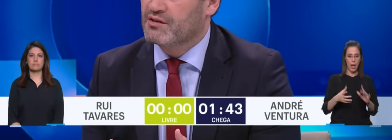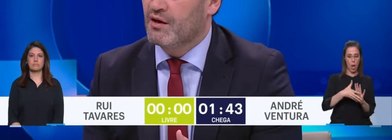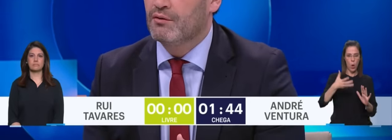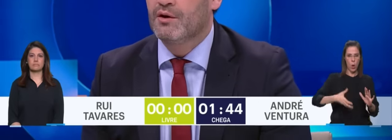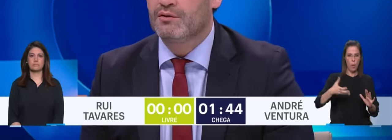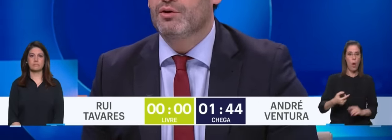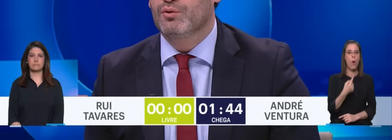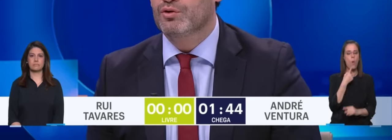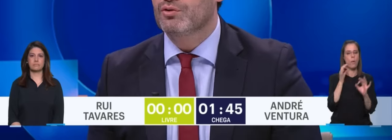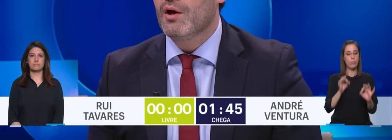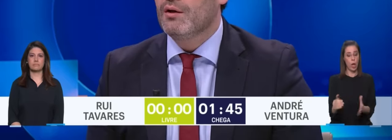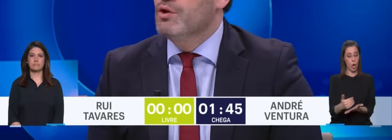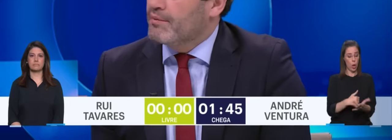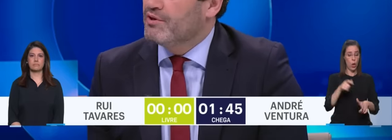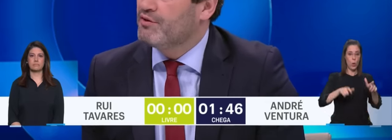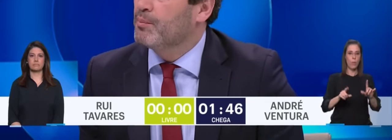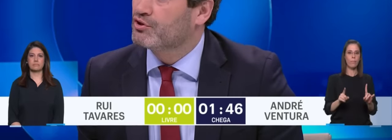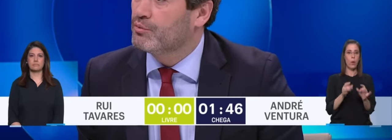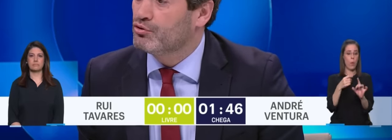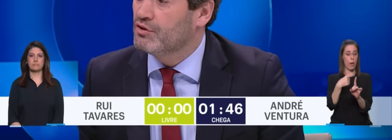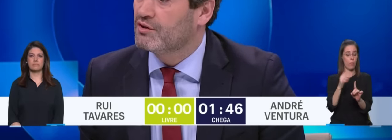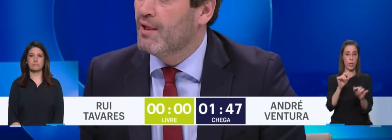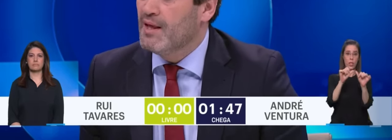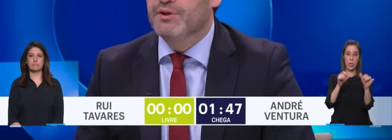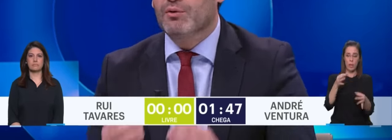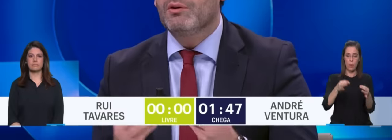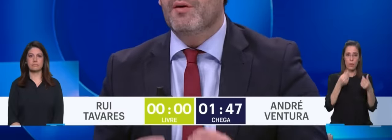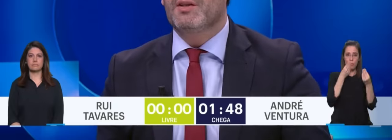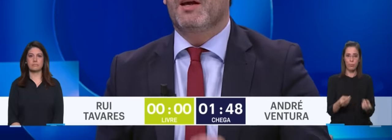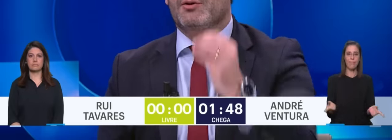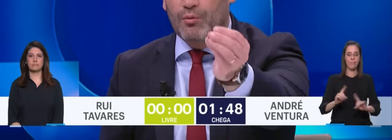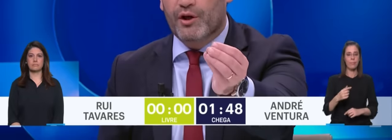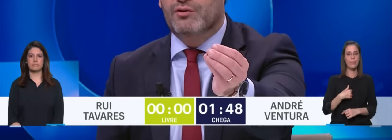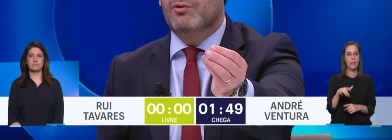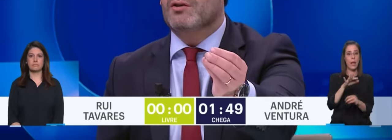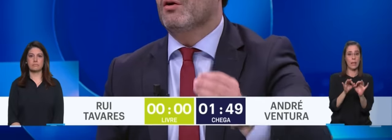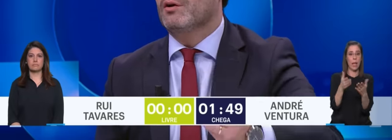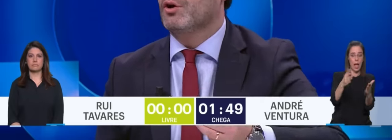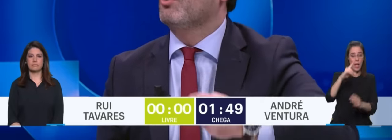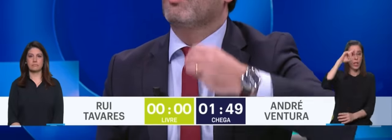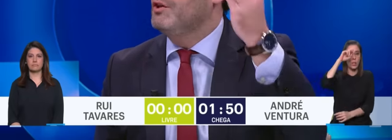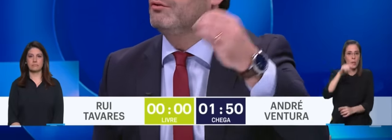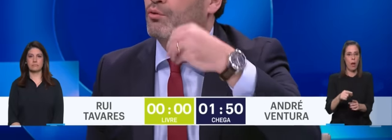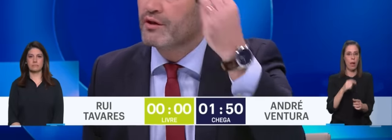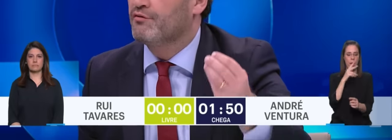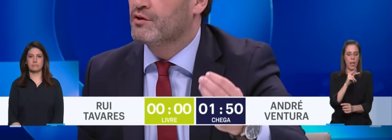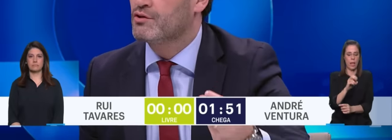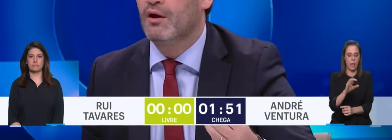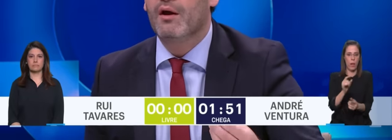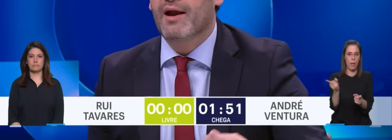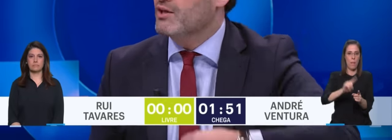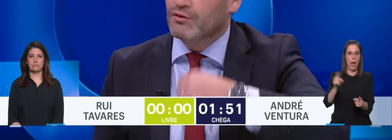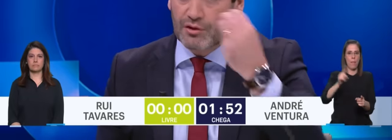complexificação de recursos não era benéfica para o sistema de justiça e portanto enquando tivemos a ter casos como este José Sócrates que recorre 30 ou 40